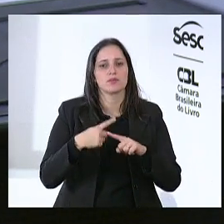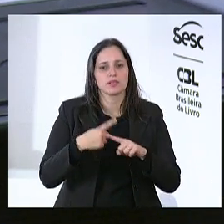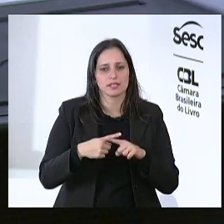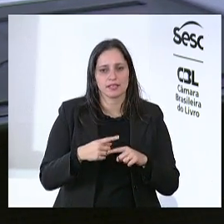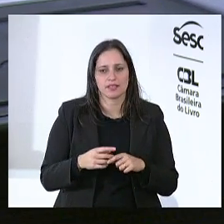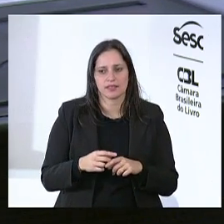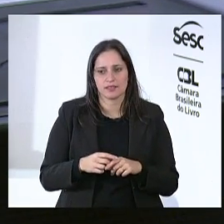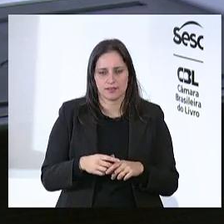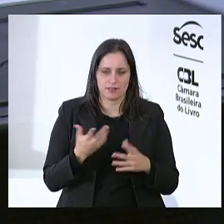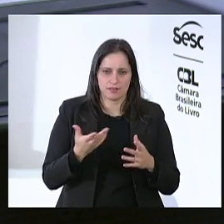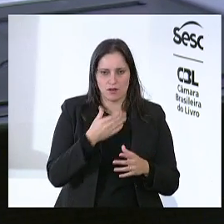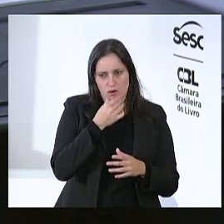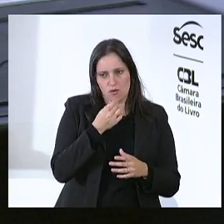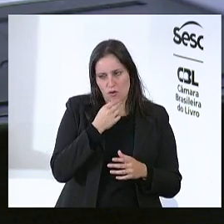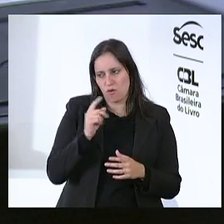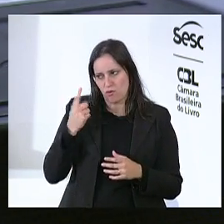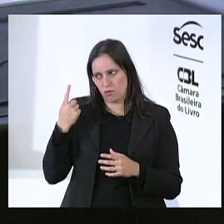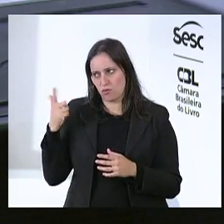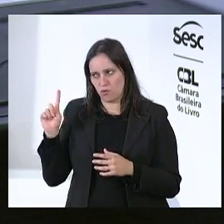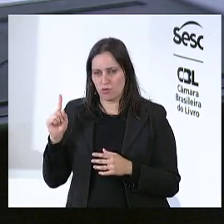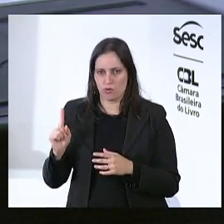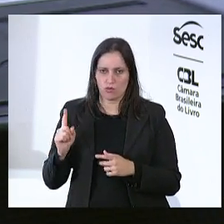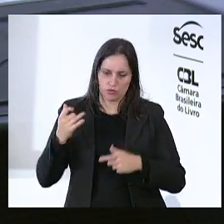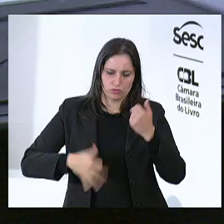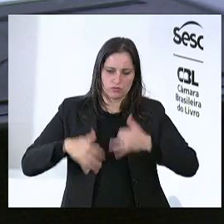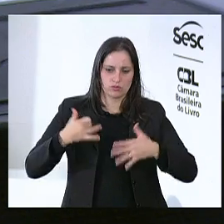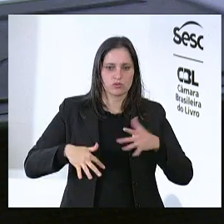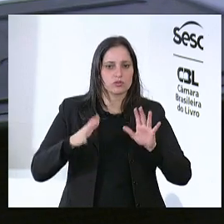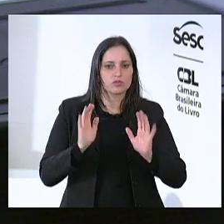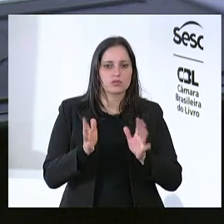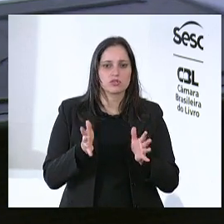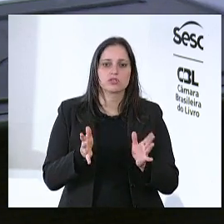Ladislau já expôs brilhantemente,